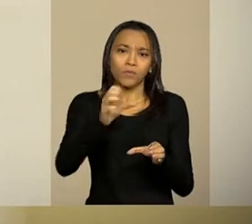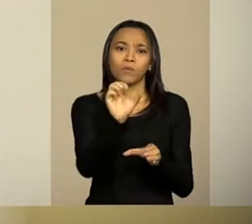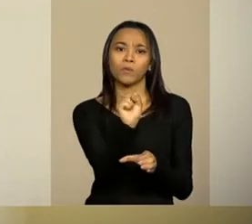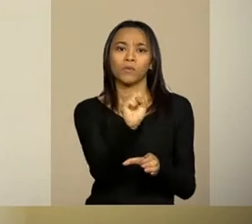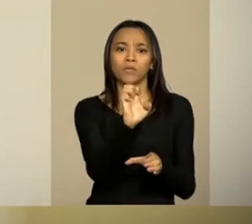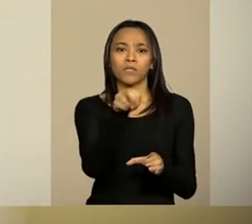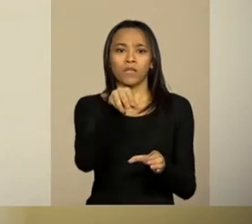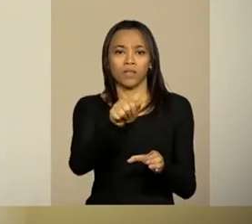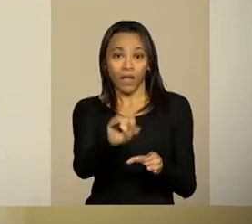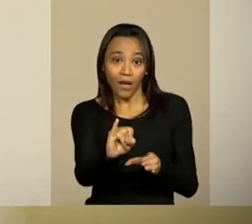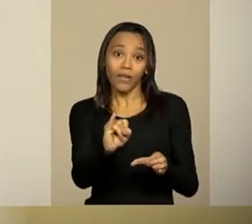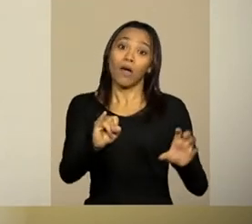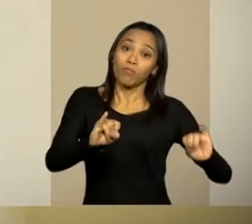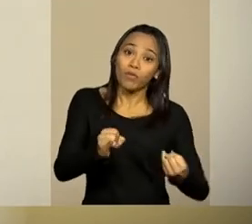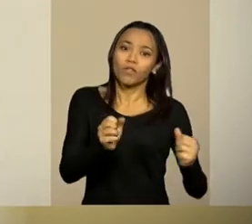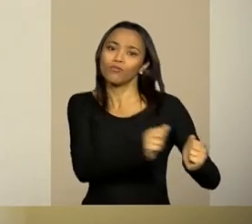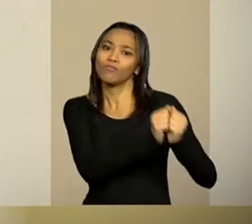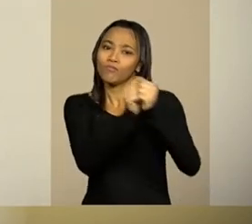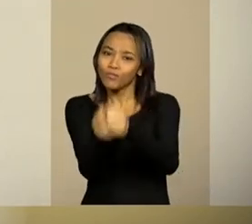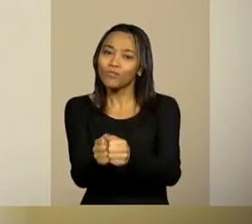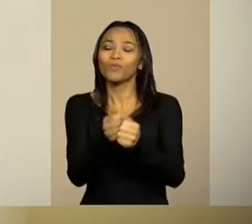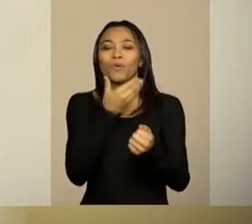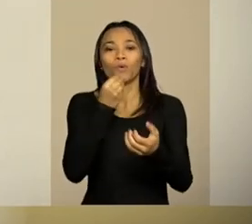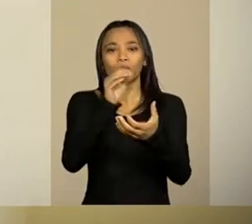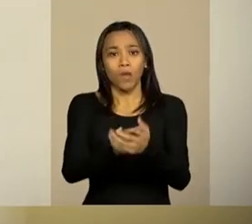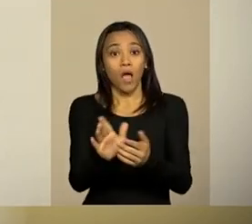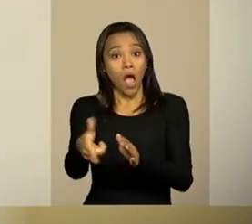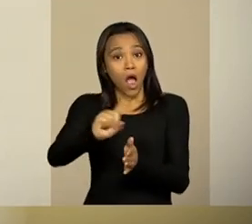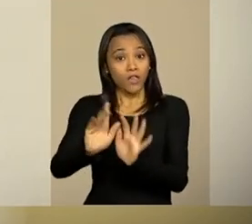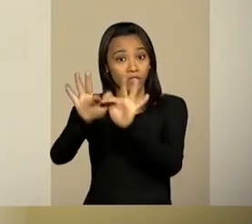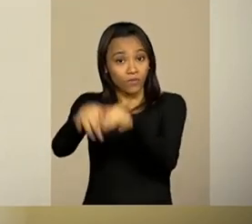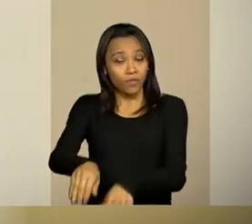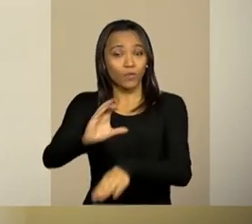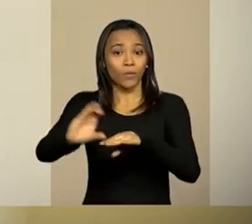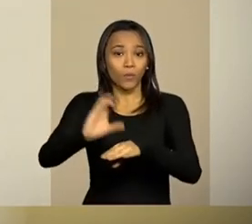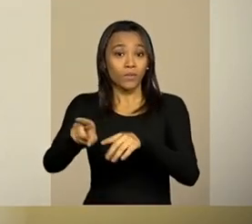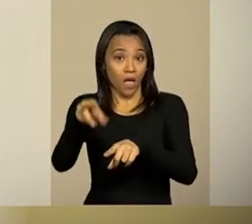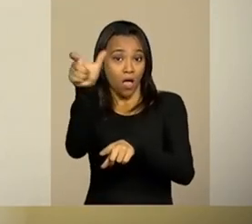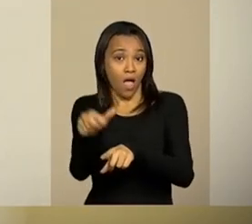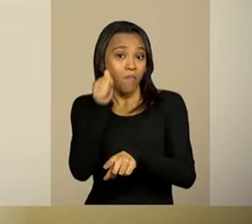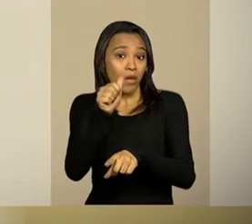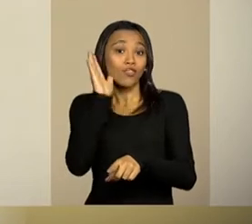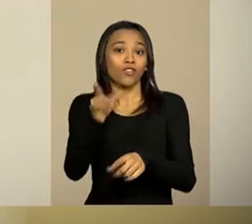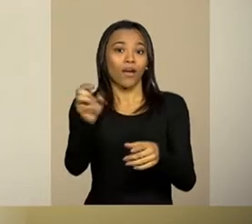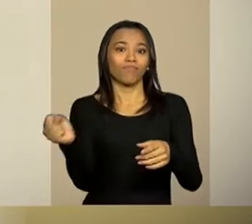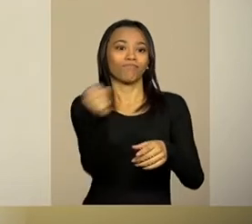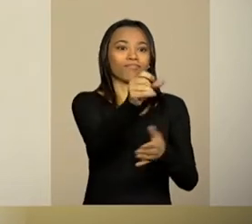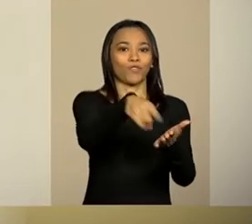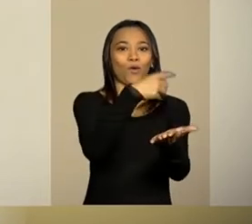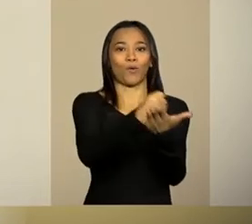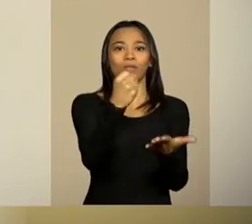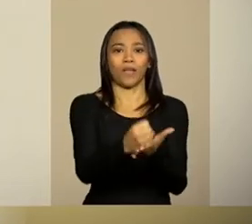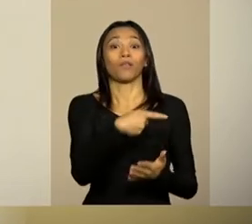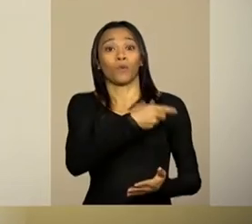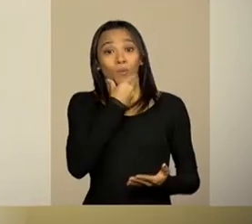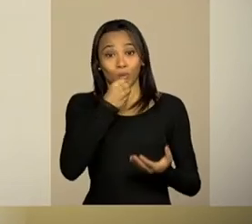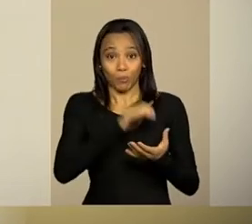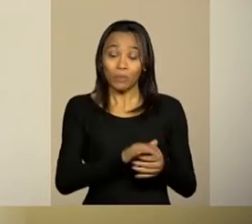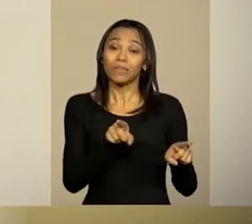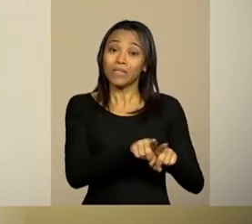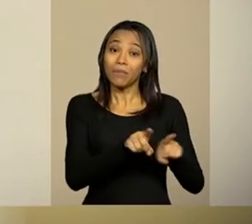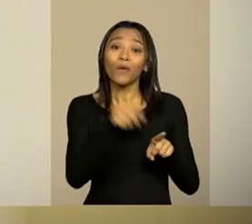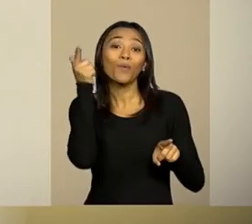Luciano levou o marido antes mesmo de terminar o curso a Maria dos Anjos já tinha sido contratado o Antônio também